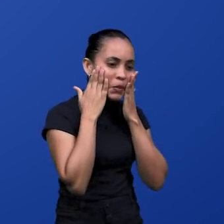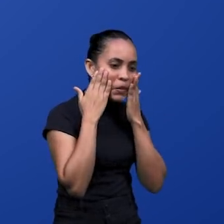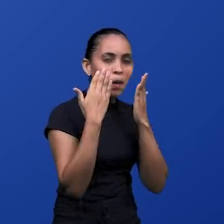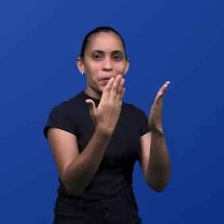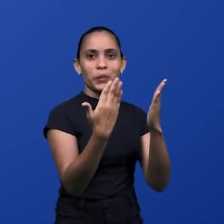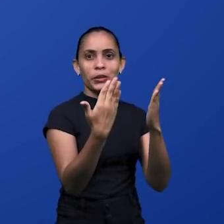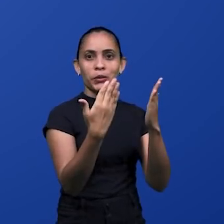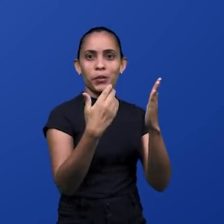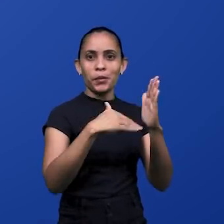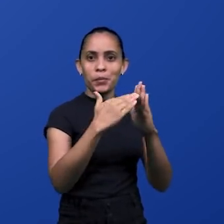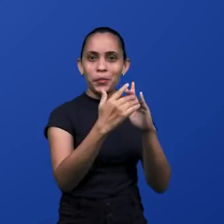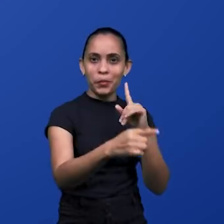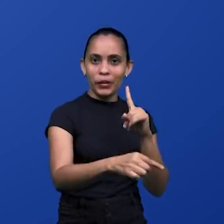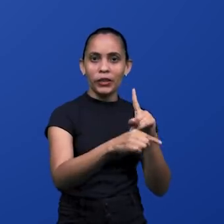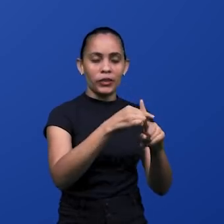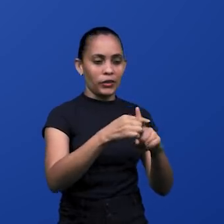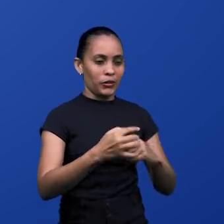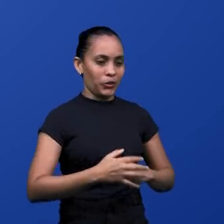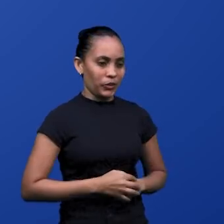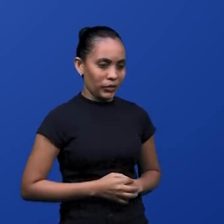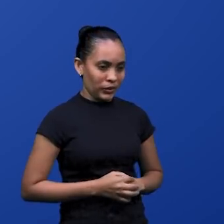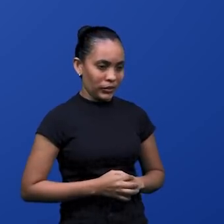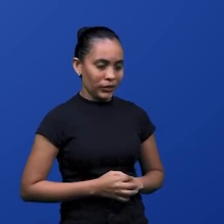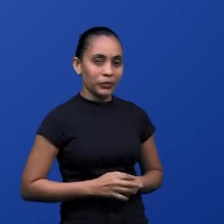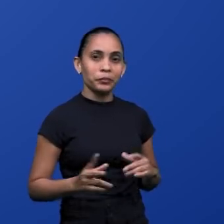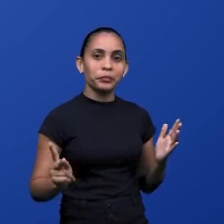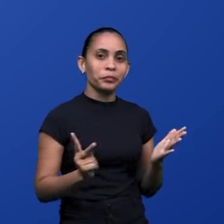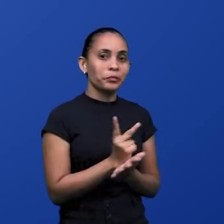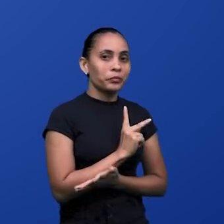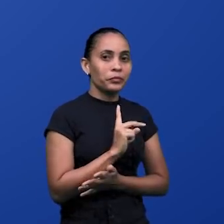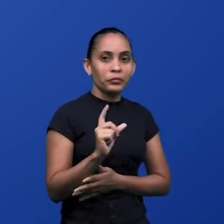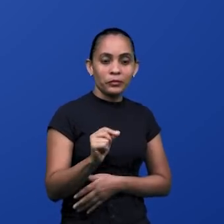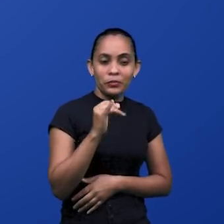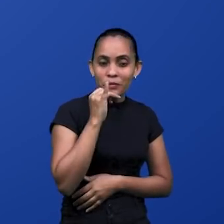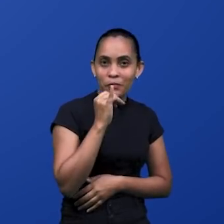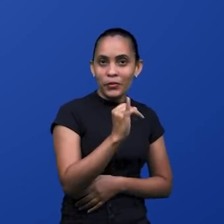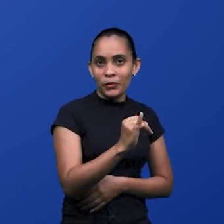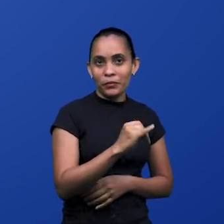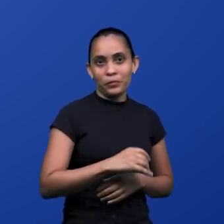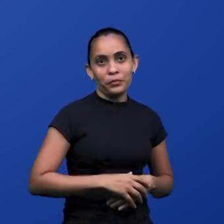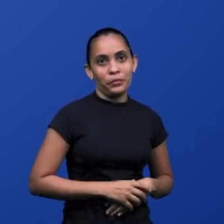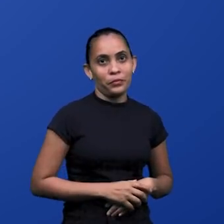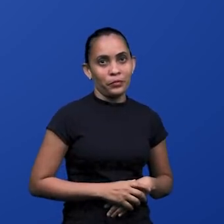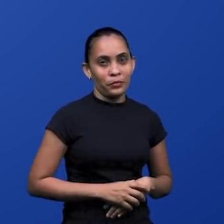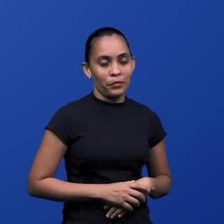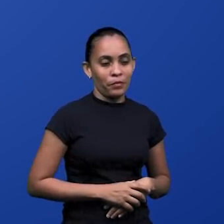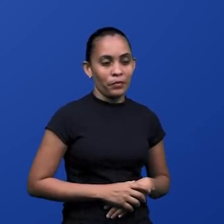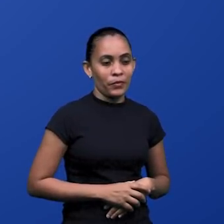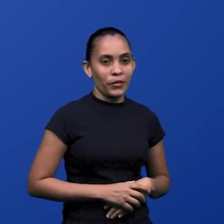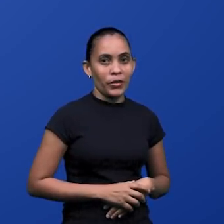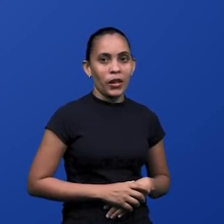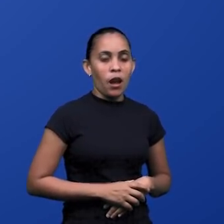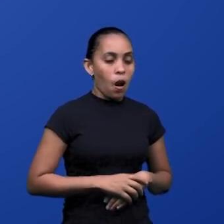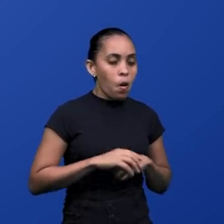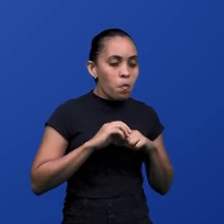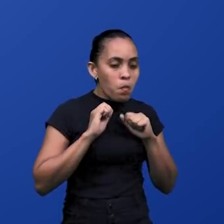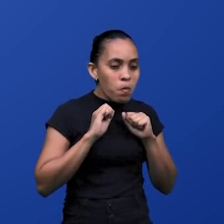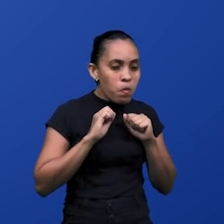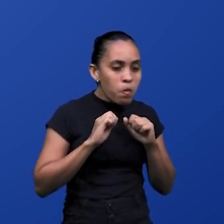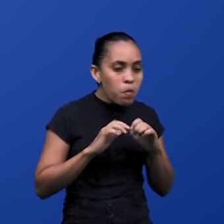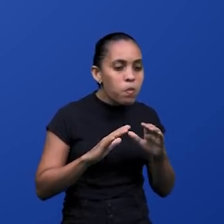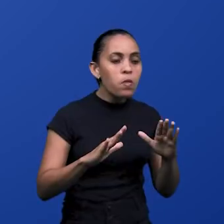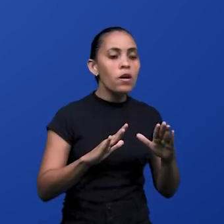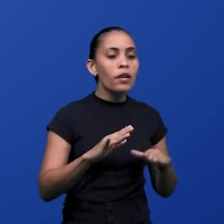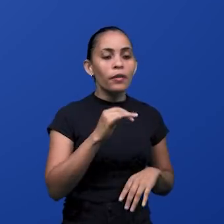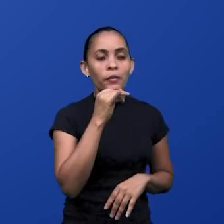apresentou à igreja dizendo: e havendo dito isto, assoprou sobre eles